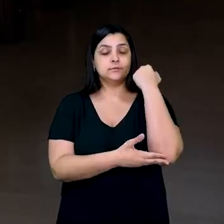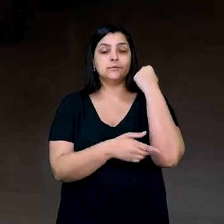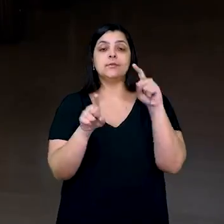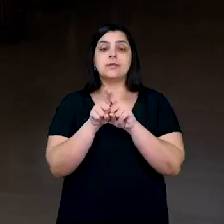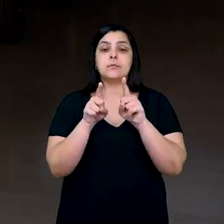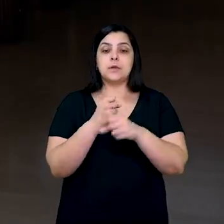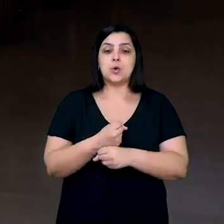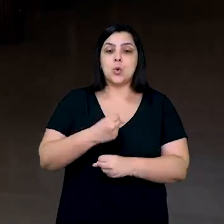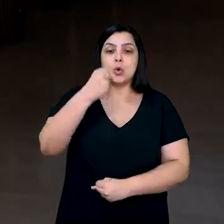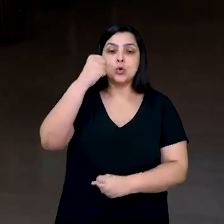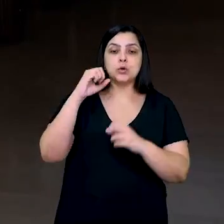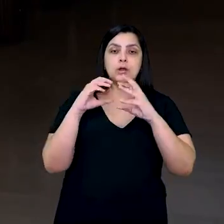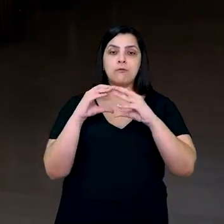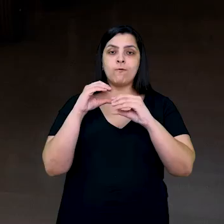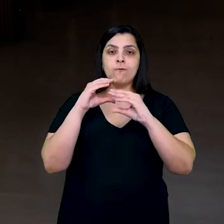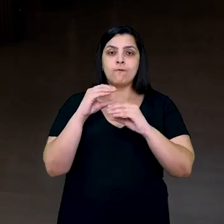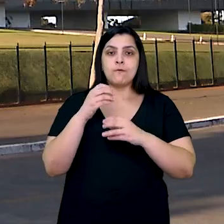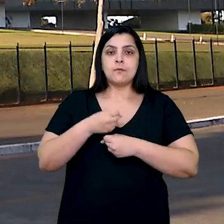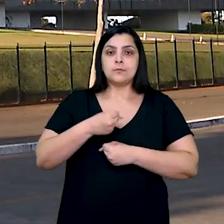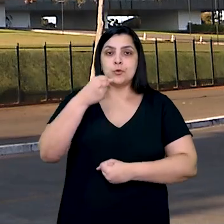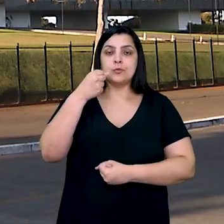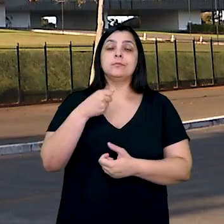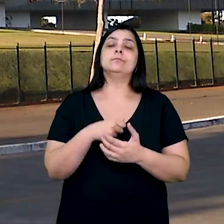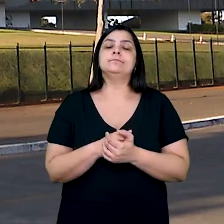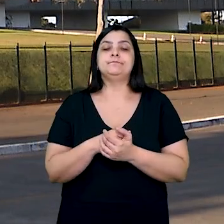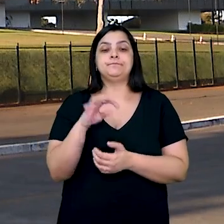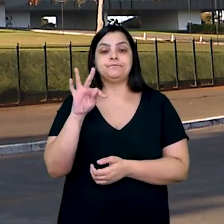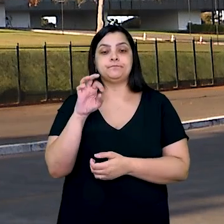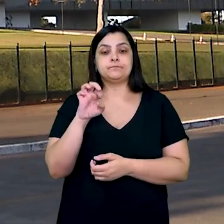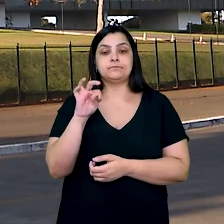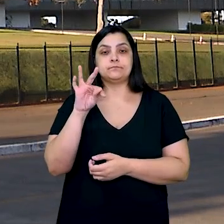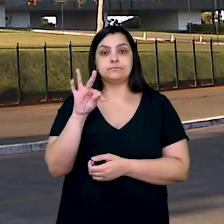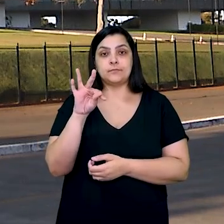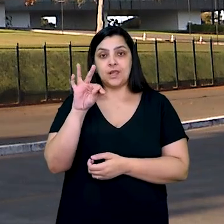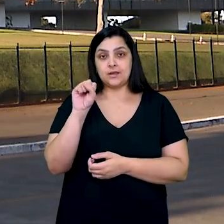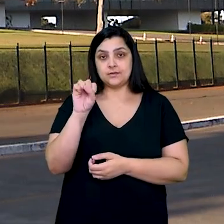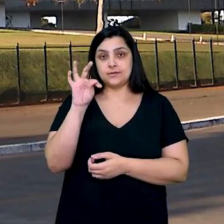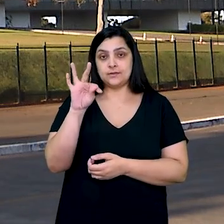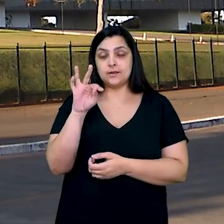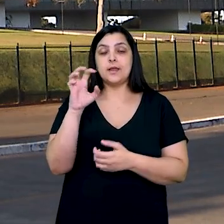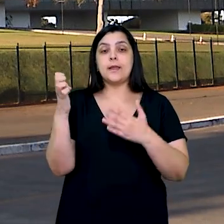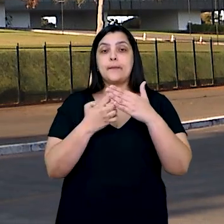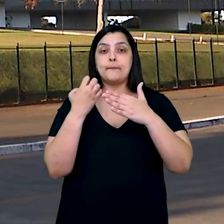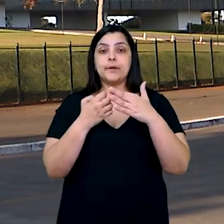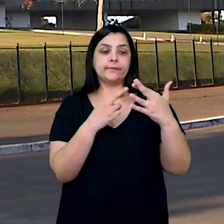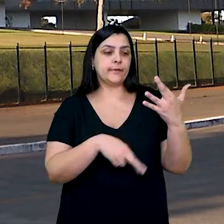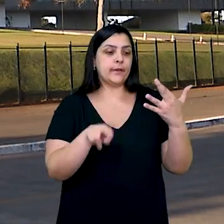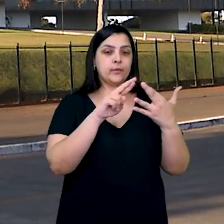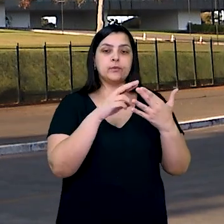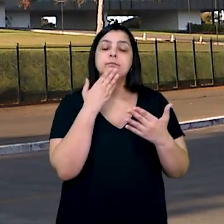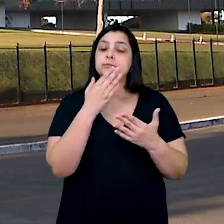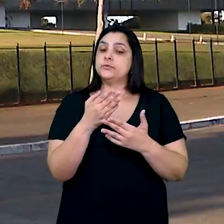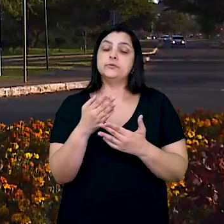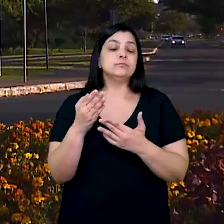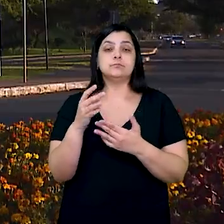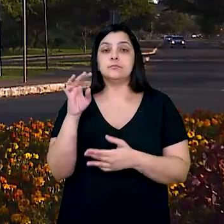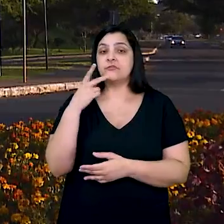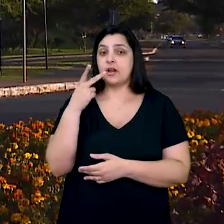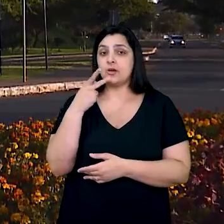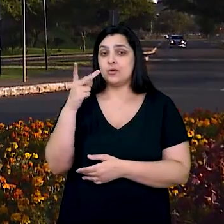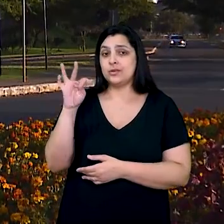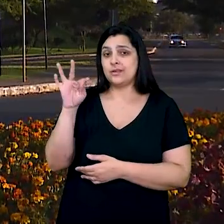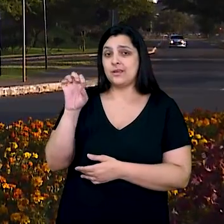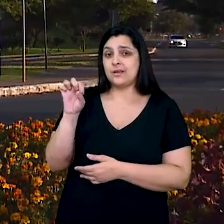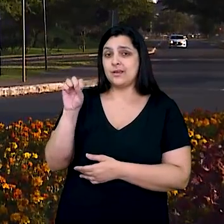cotovelos e desgaste na coluna vertebral. A empresa recorreu ao TST, sustentou que o Tribunal Regional não levou